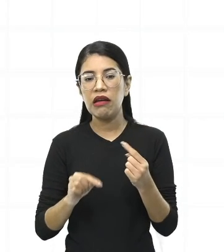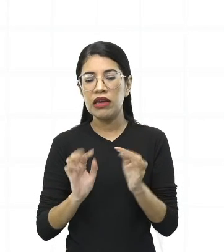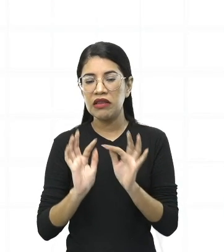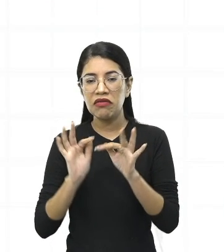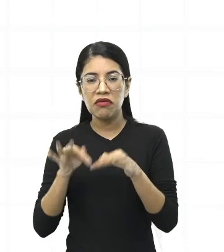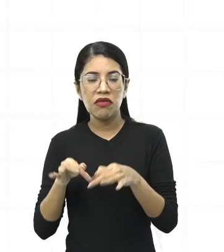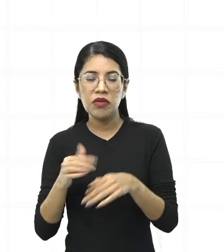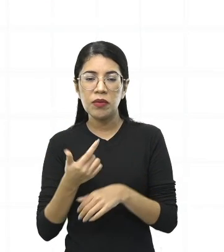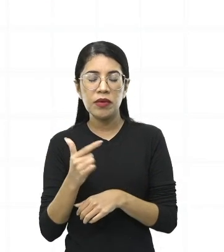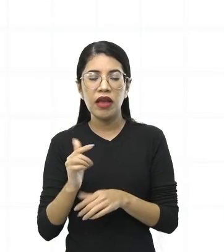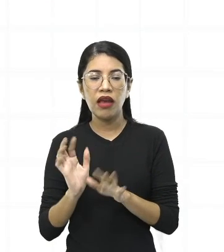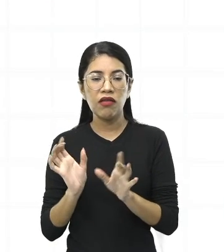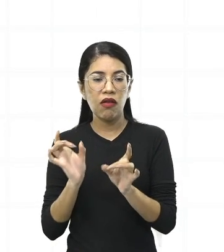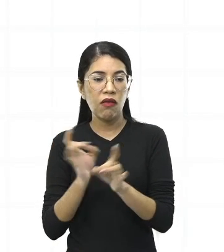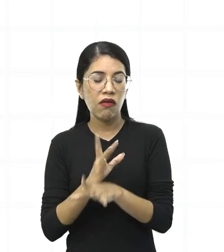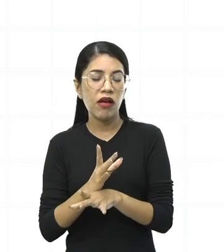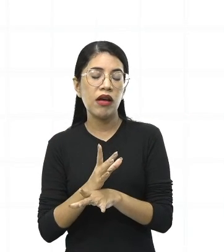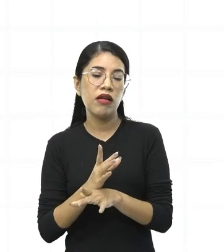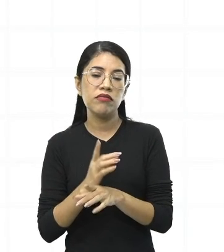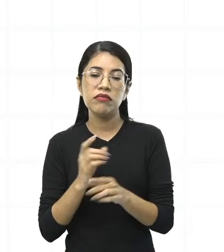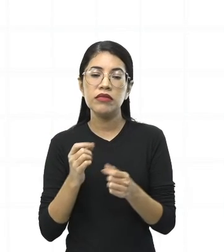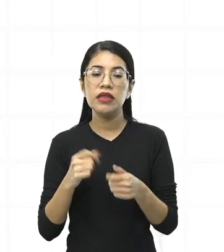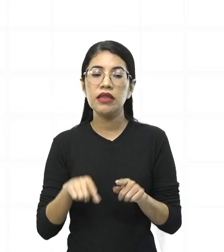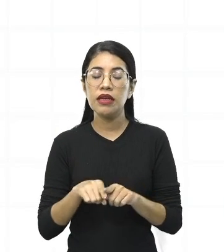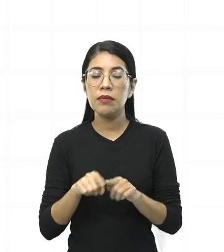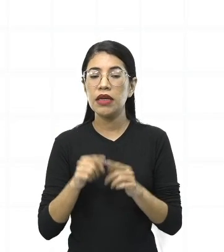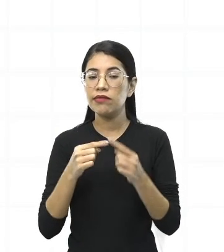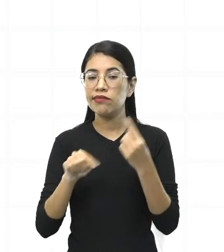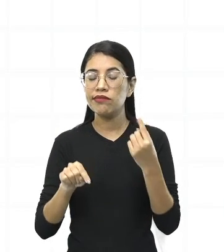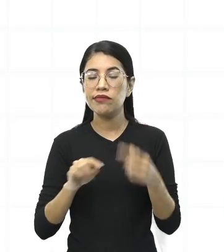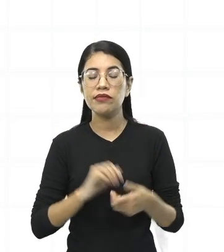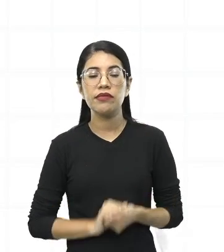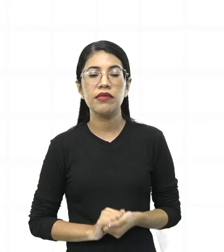texto incoerente. A incoerência